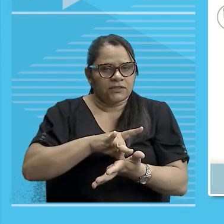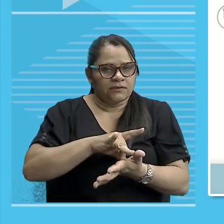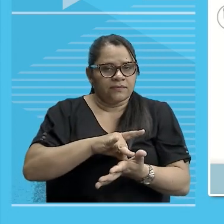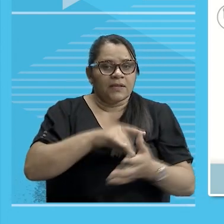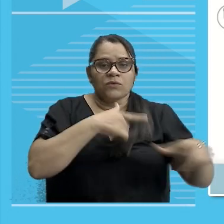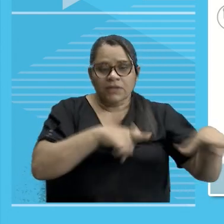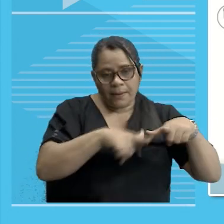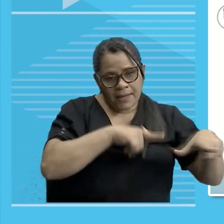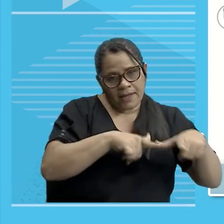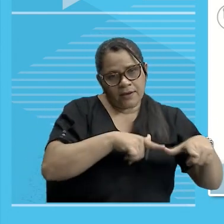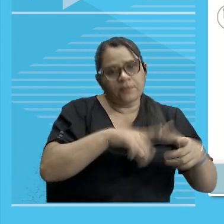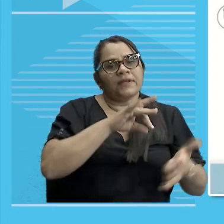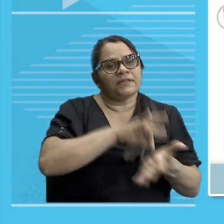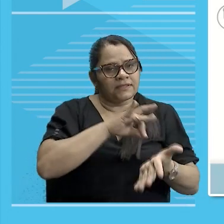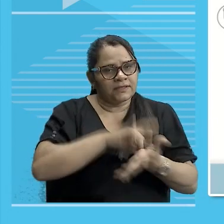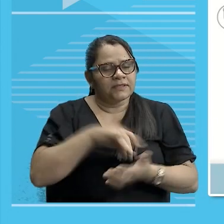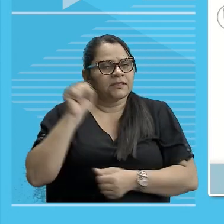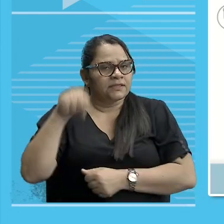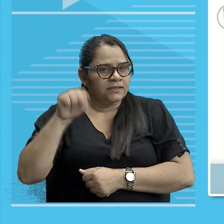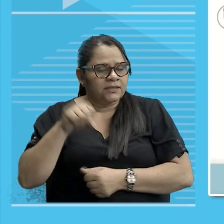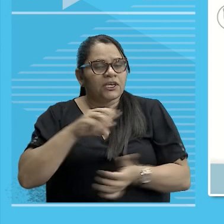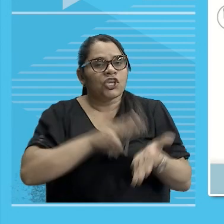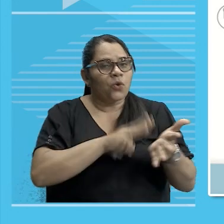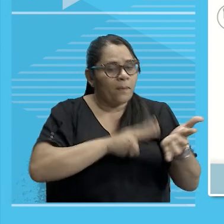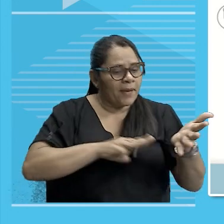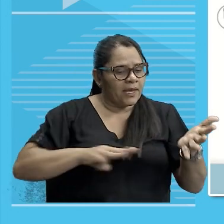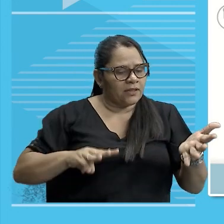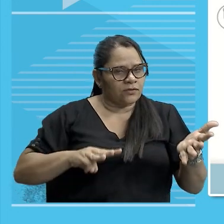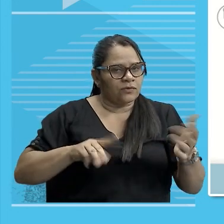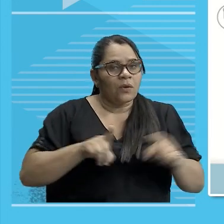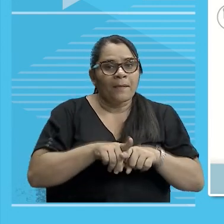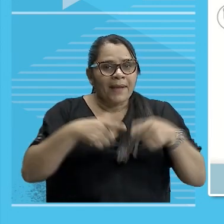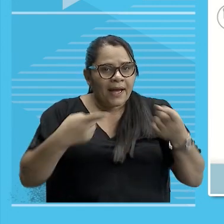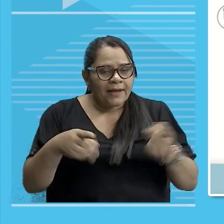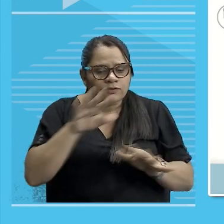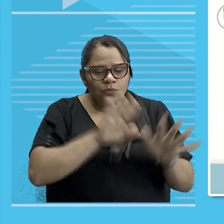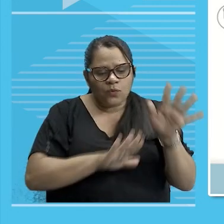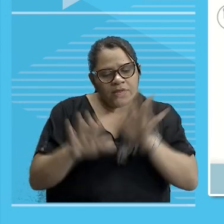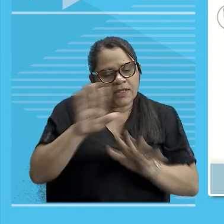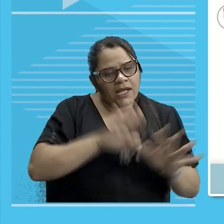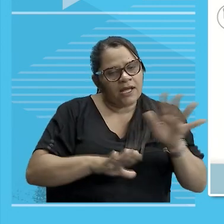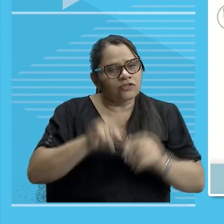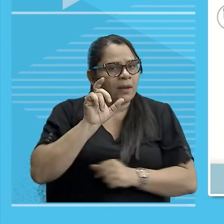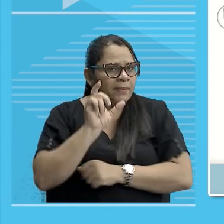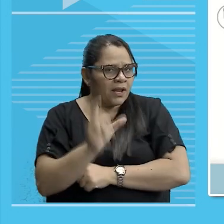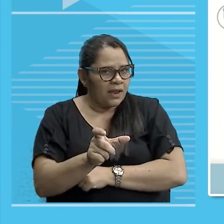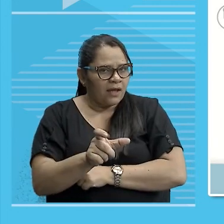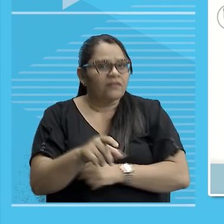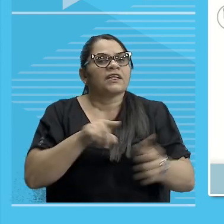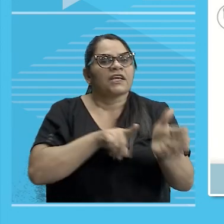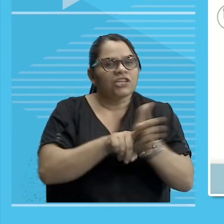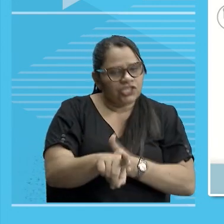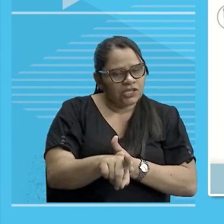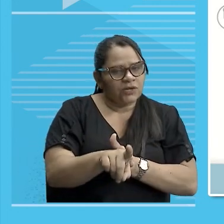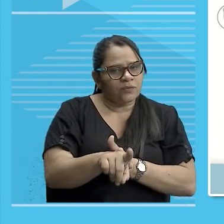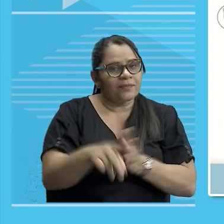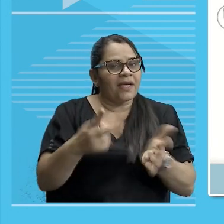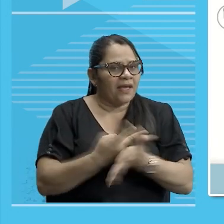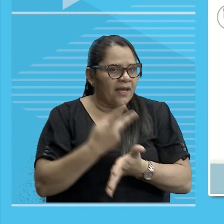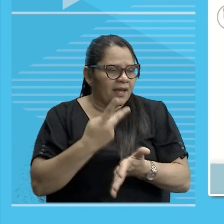método só que nós temos que tomar cuidado numa palavrinha aí que torna essa questão errada